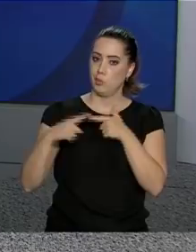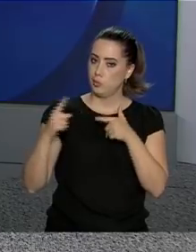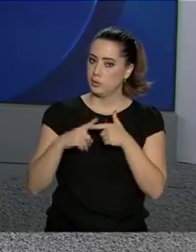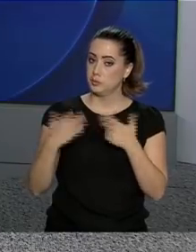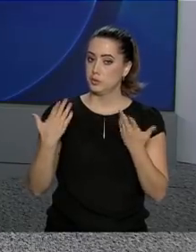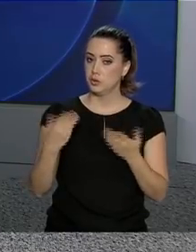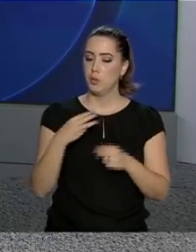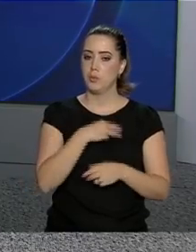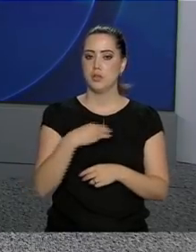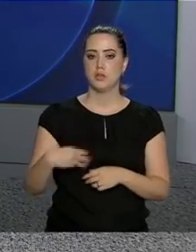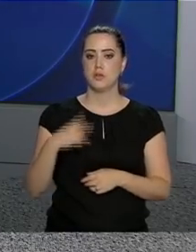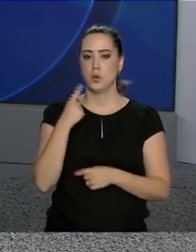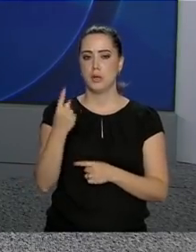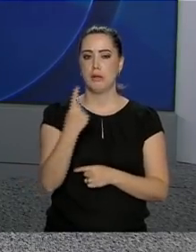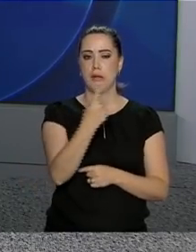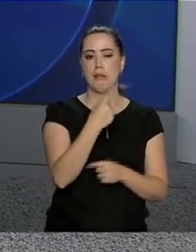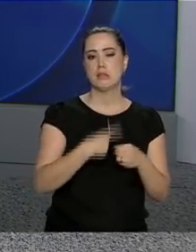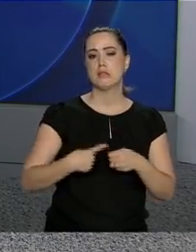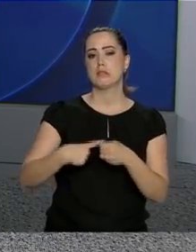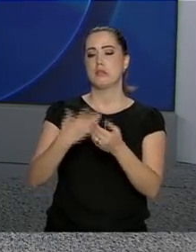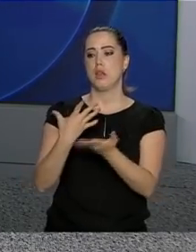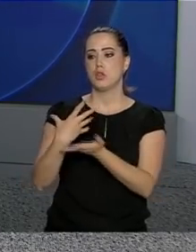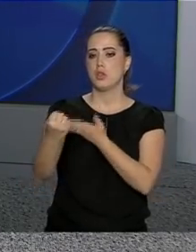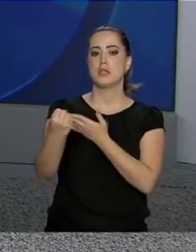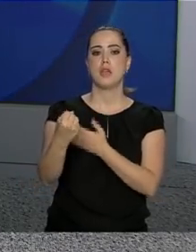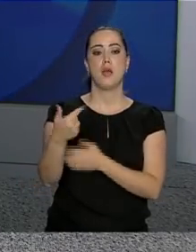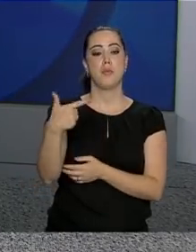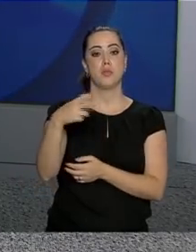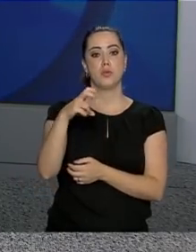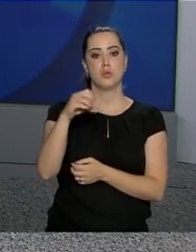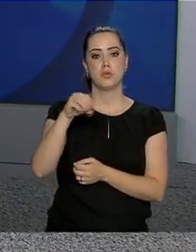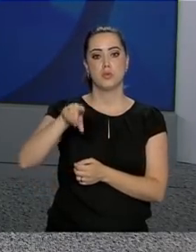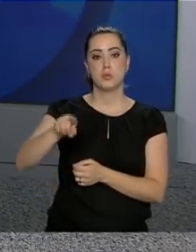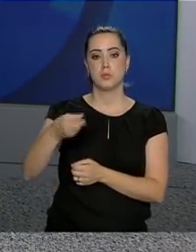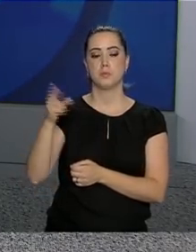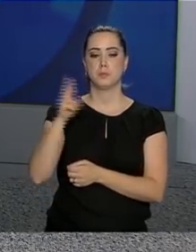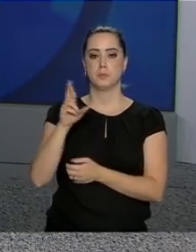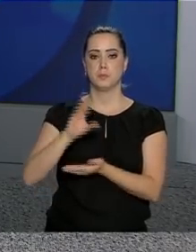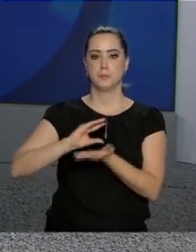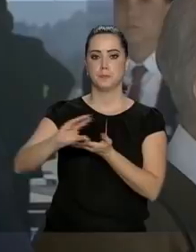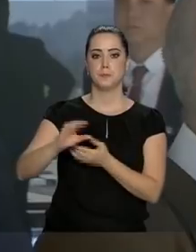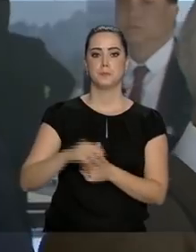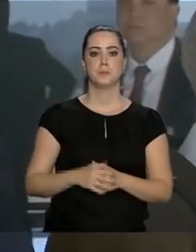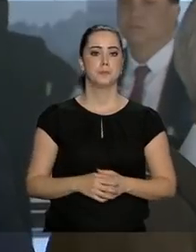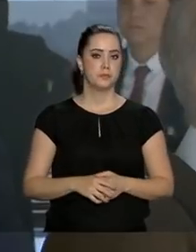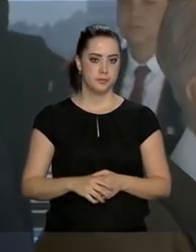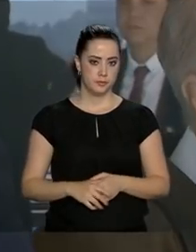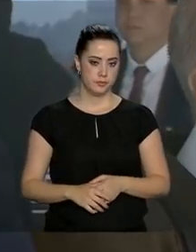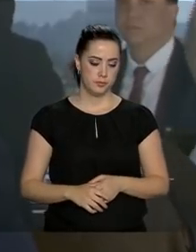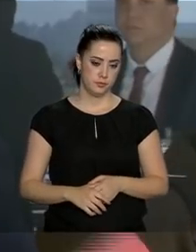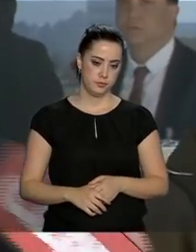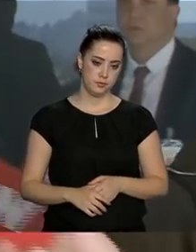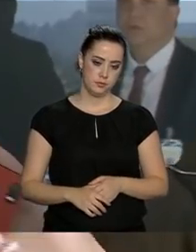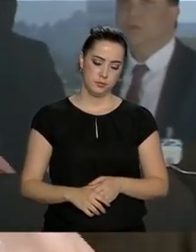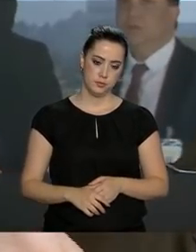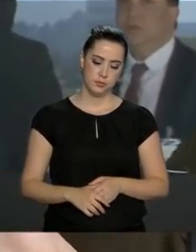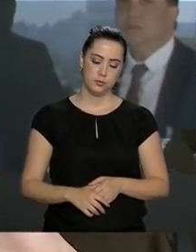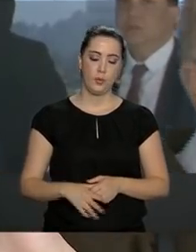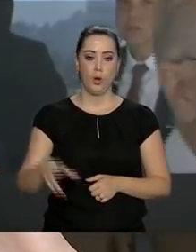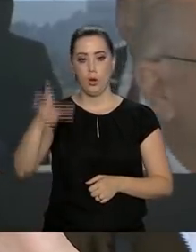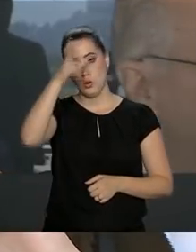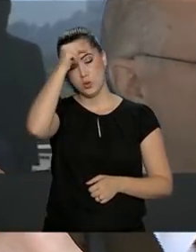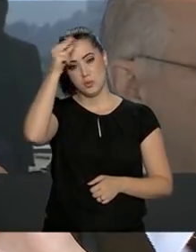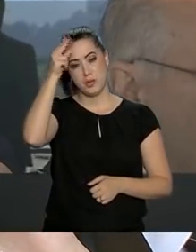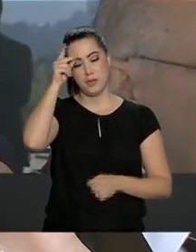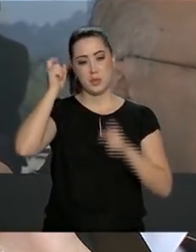Gustavo Canuto, cada cidade vai receber cerca de R$250 mil. Os prefeitos estão muito preocupados